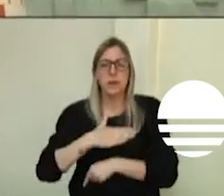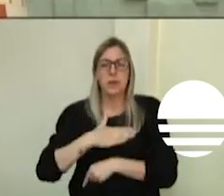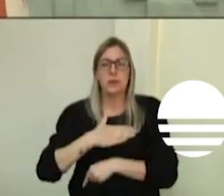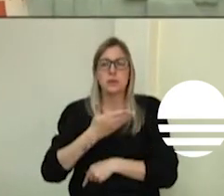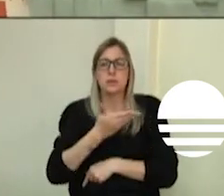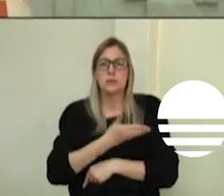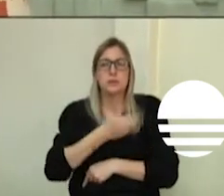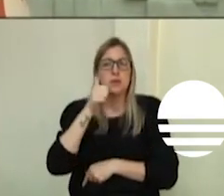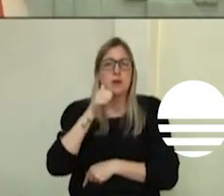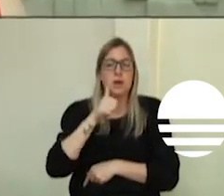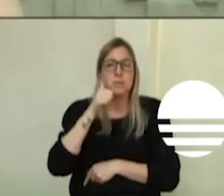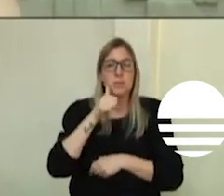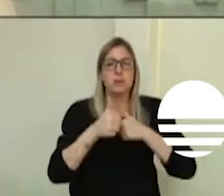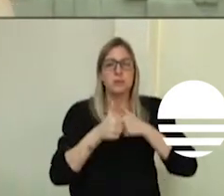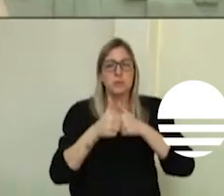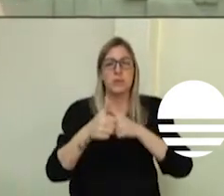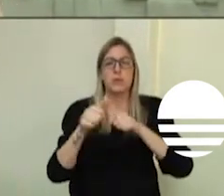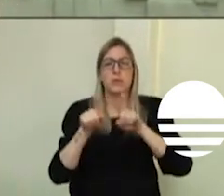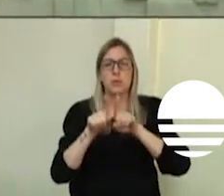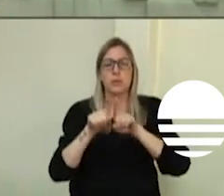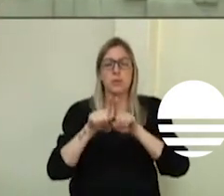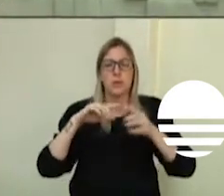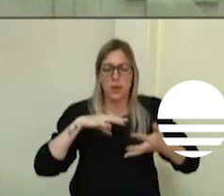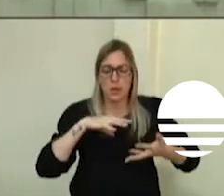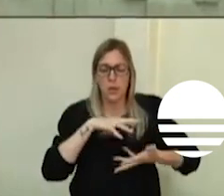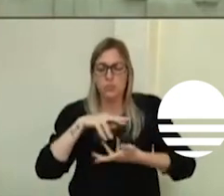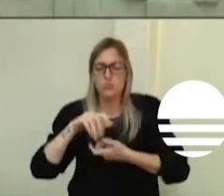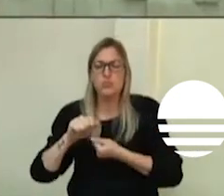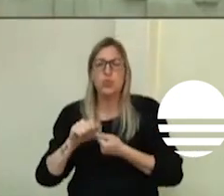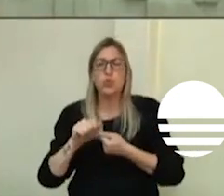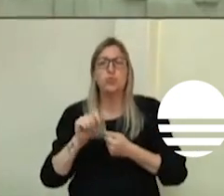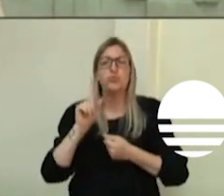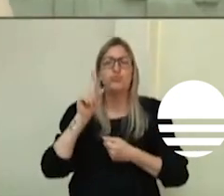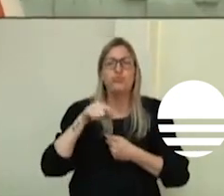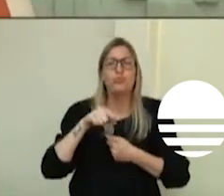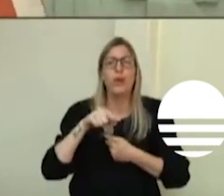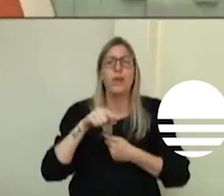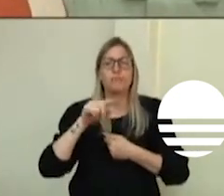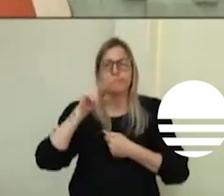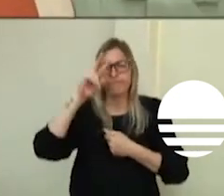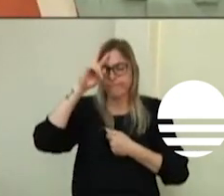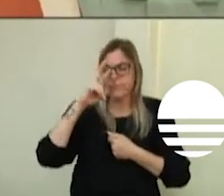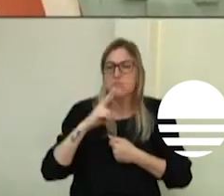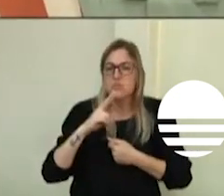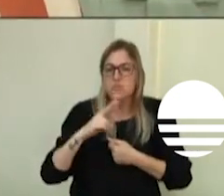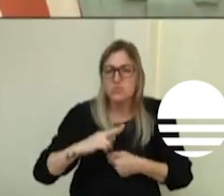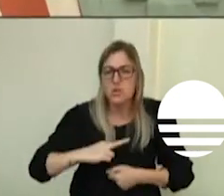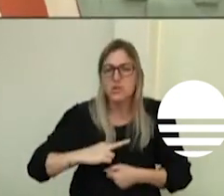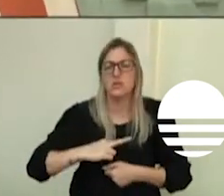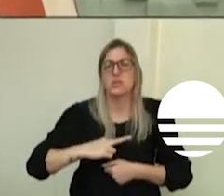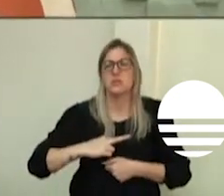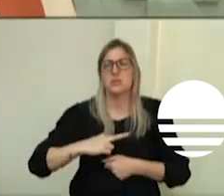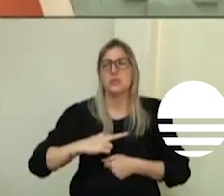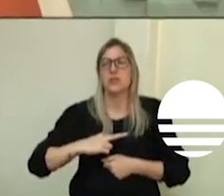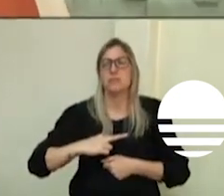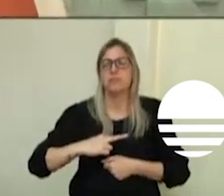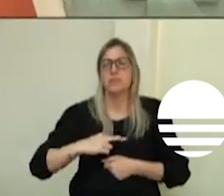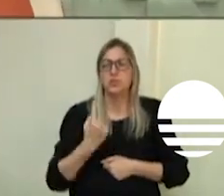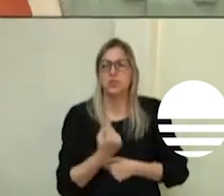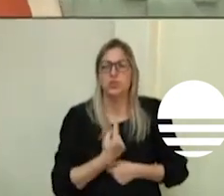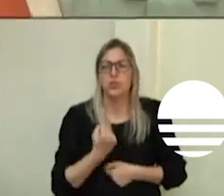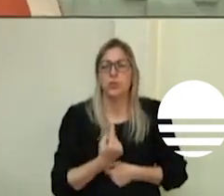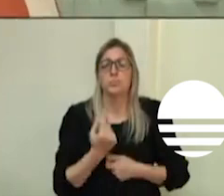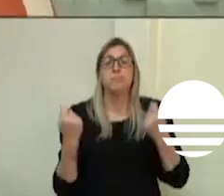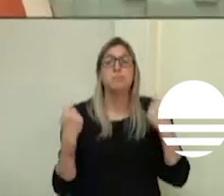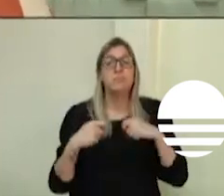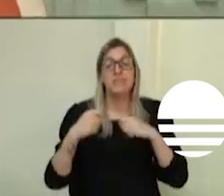e o mundo inteiro hedonista e materialista como é, carece de gratidão. A